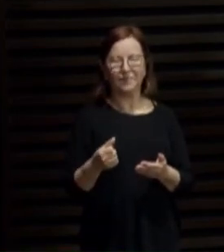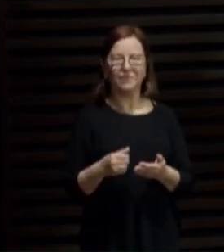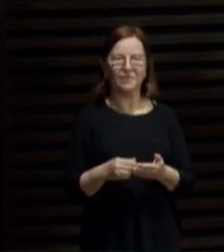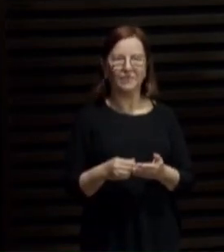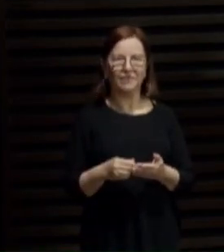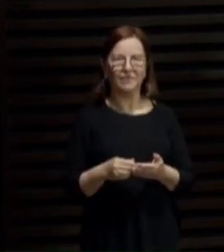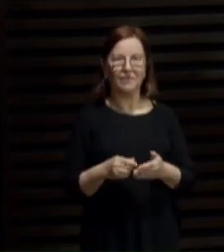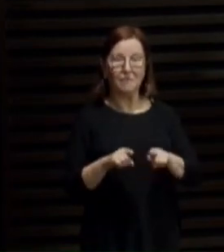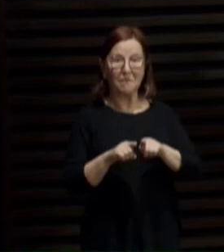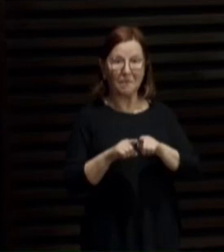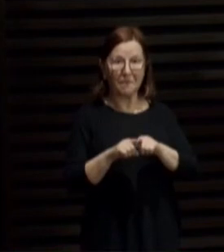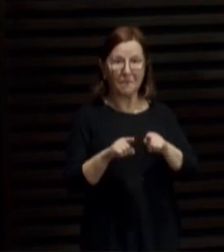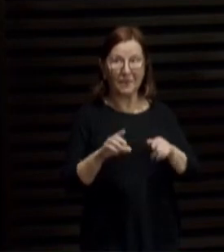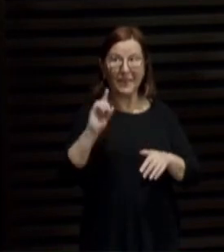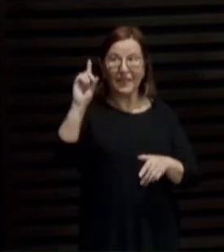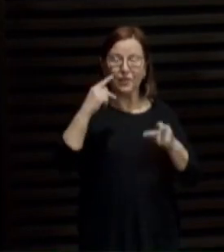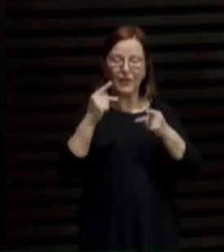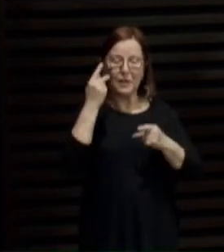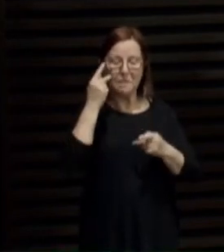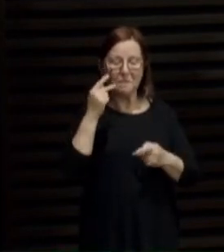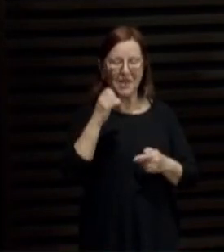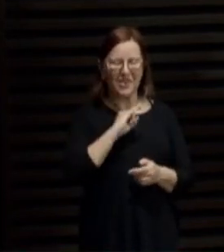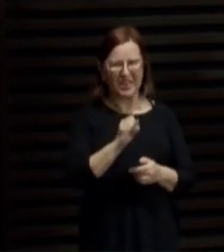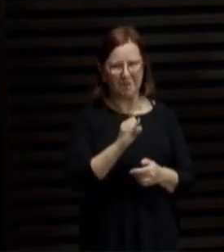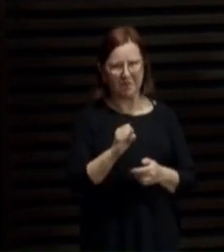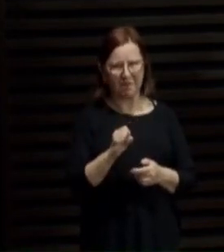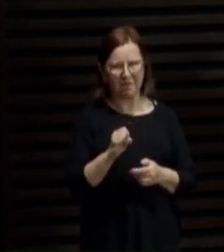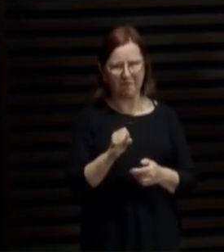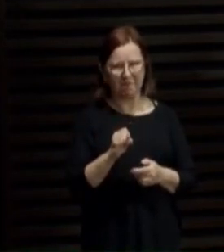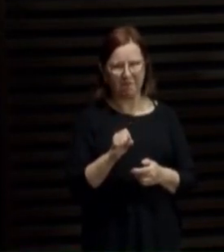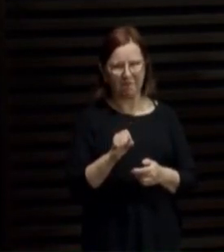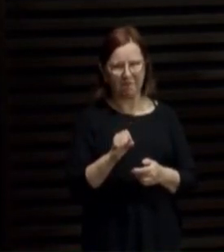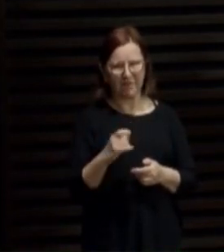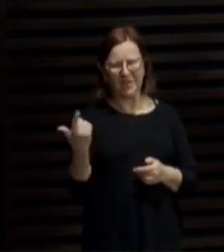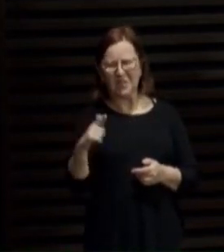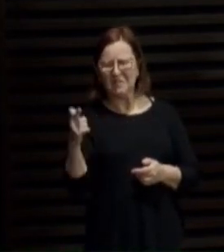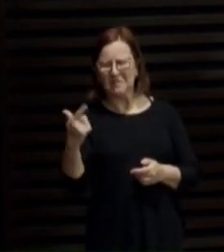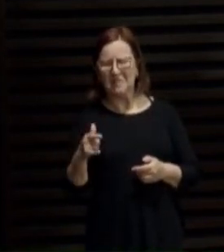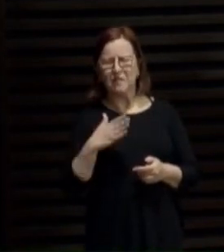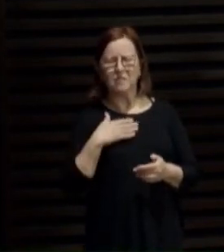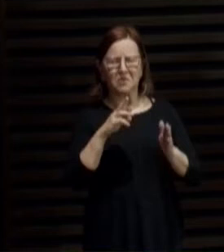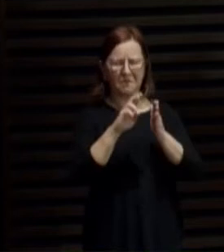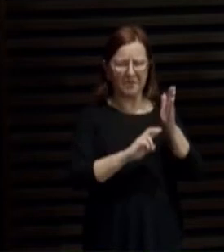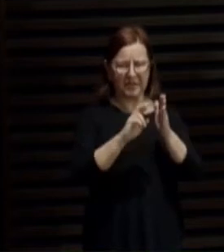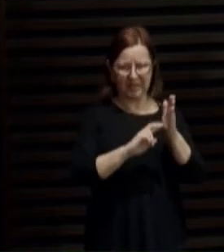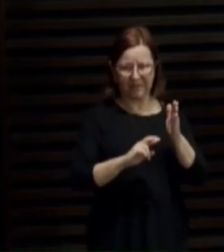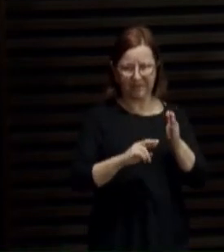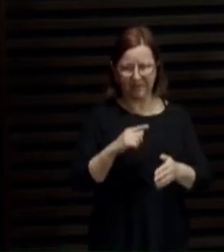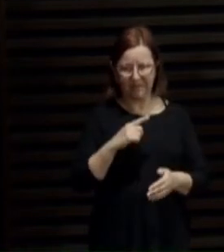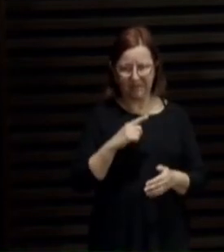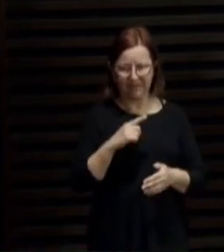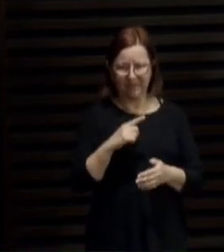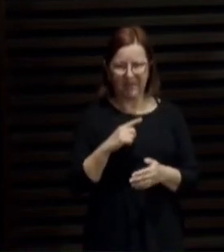ímpio diz Deus: de que te serve repetires os meus preceitos e teres nos lábios a